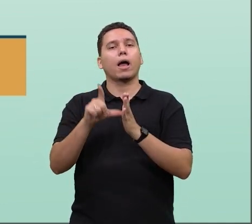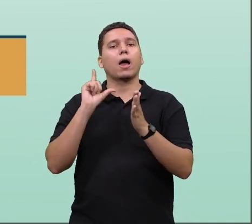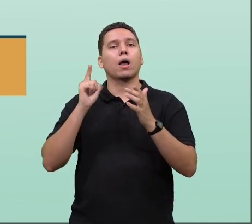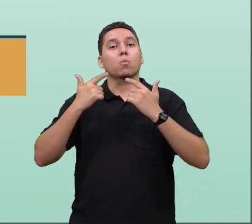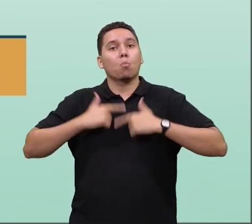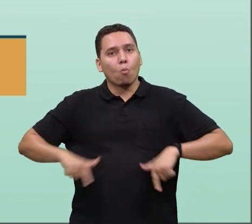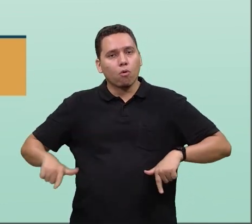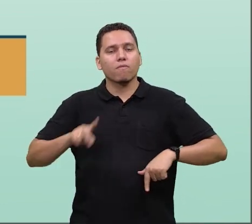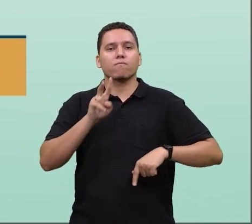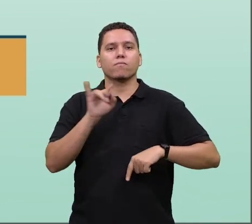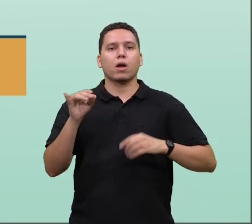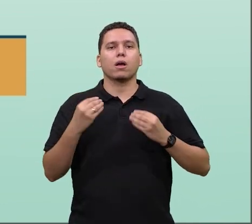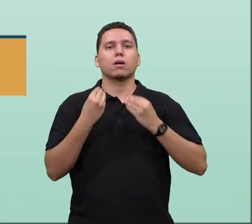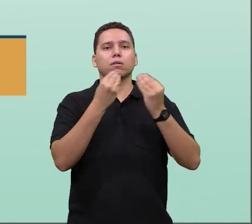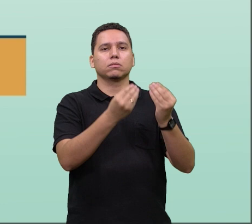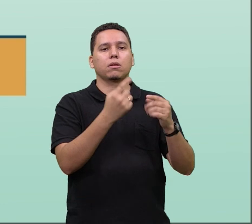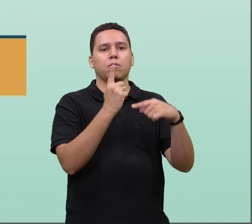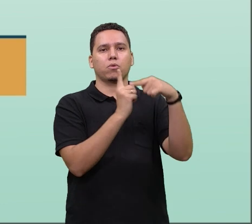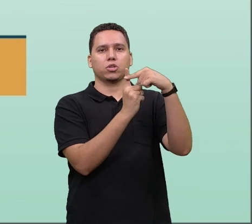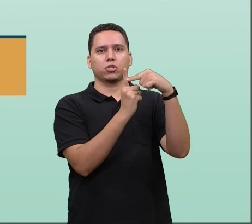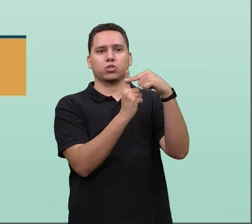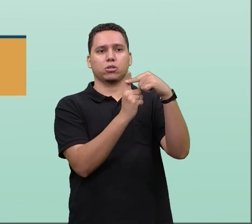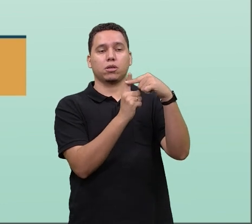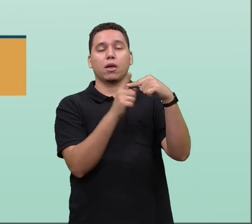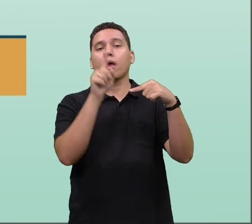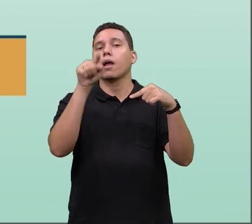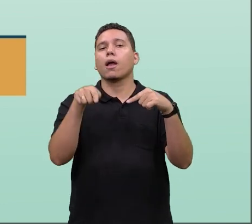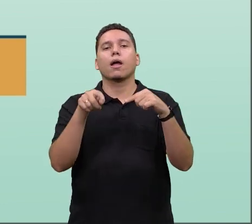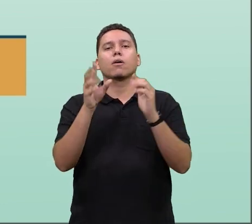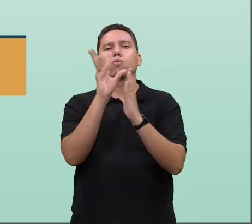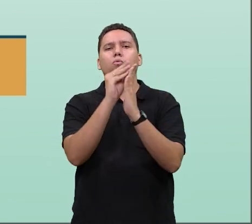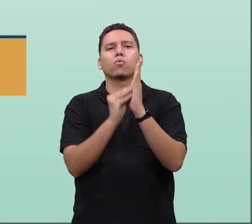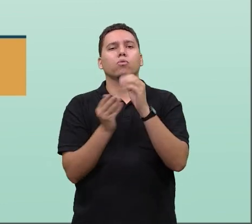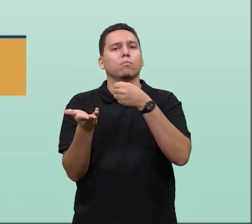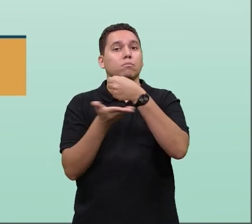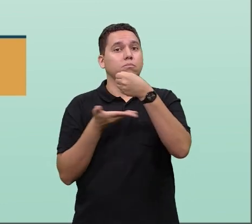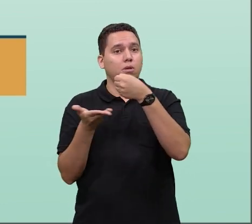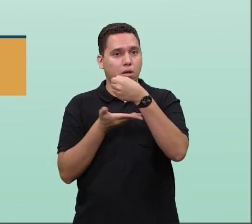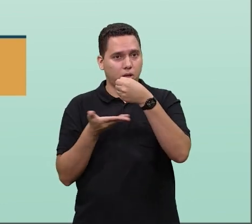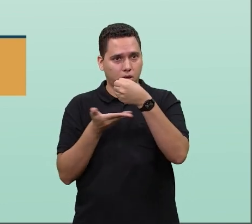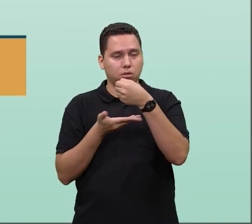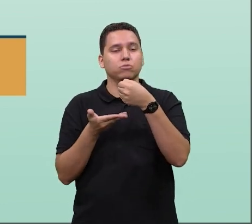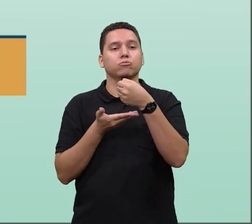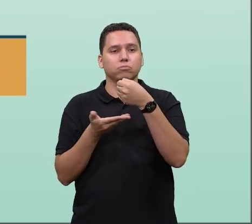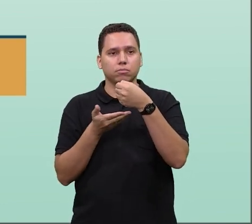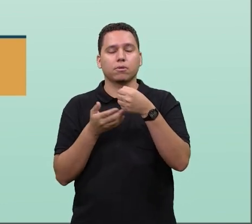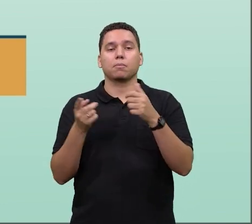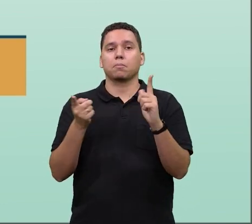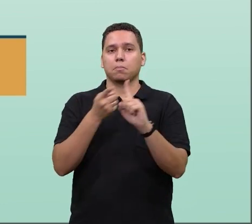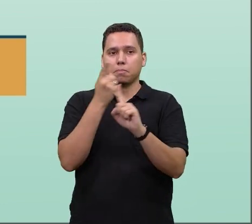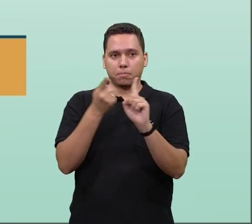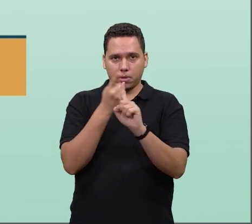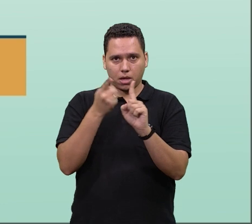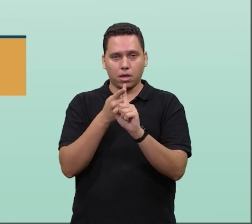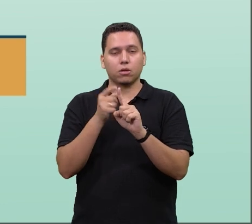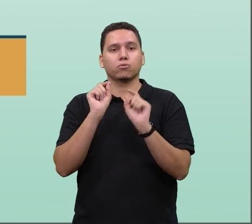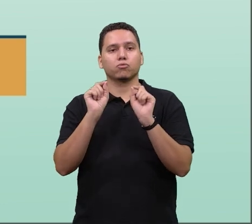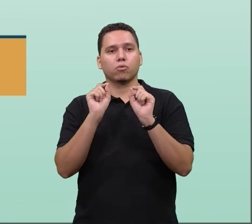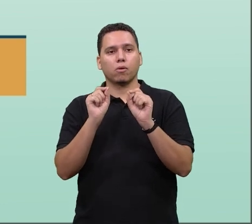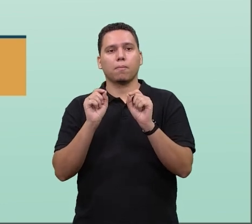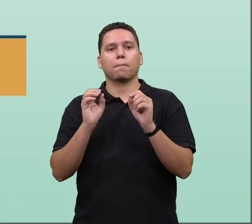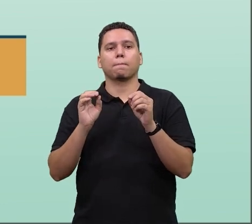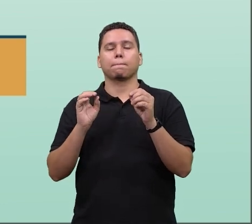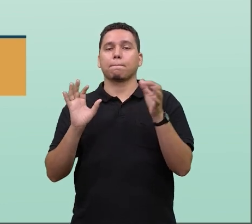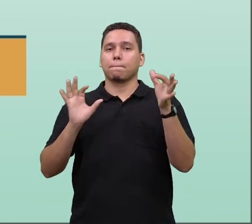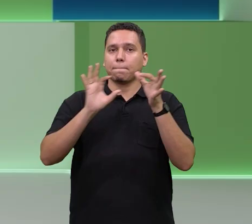positivamente carregado. Esse é o princípio básico da eletrização por indução. Primeiro você aproxima um bastão, Depois você liga o corpo à terra, depois de um